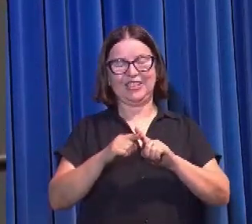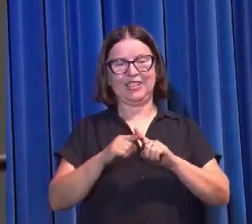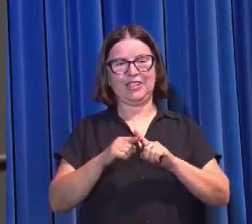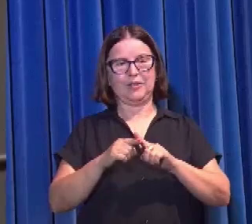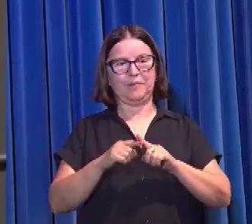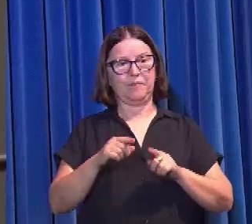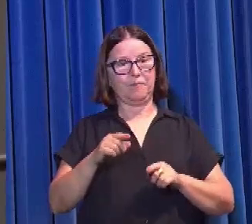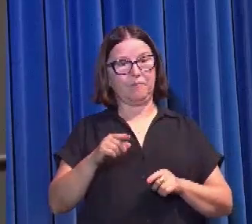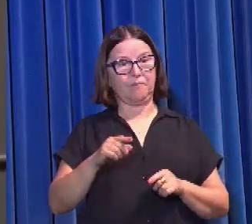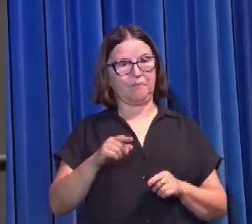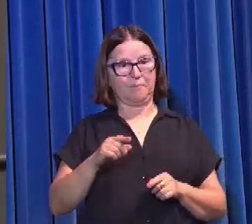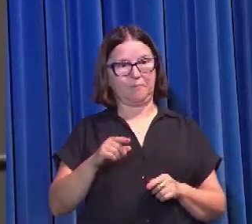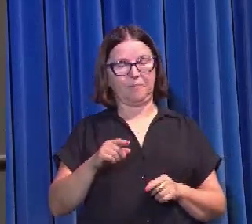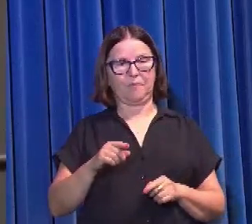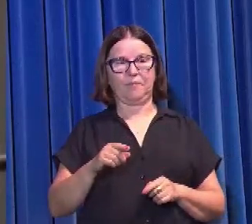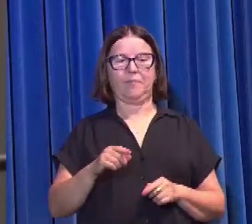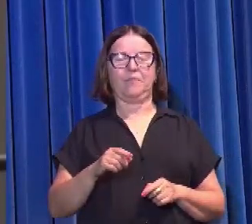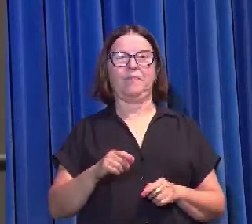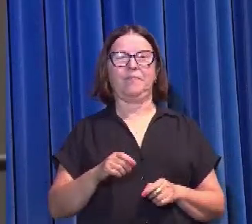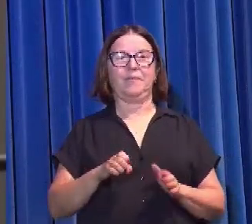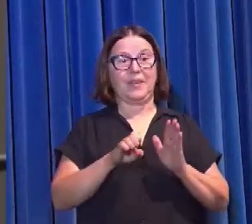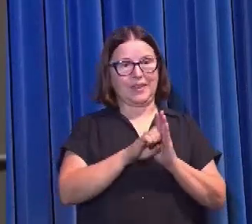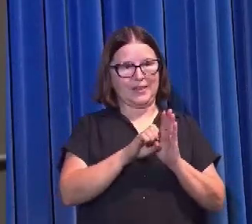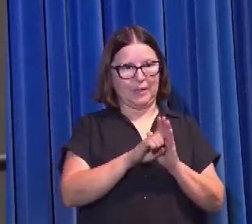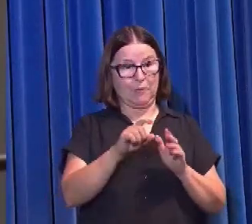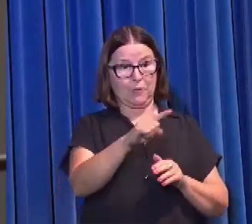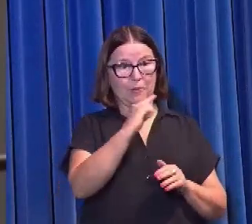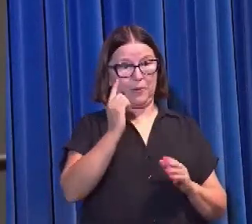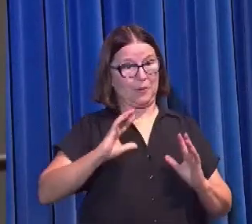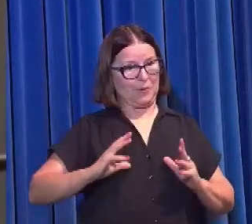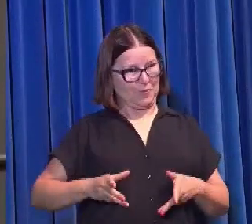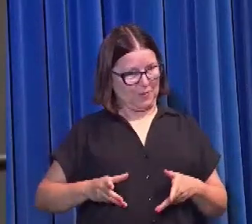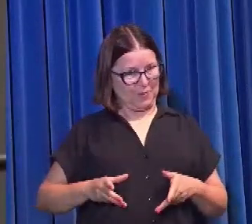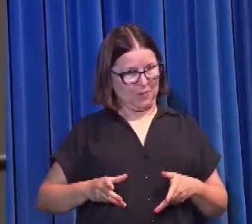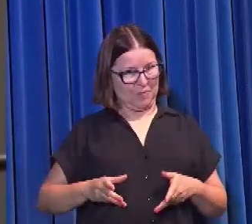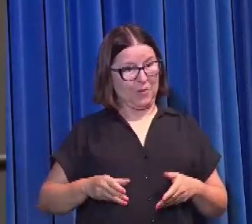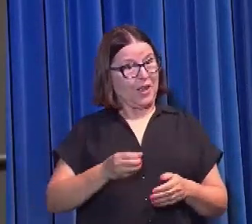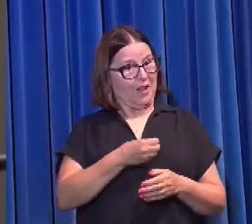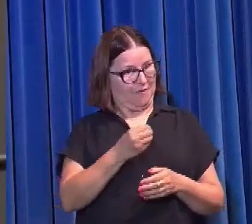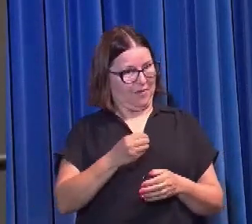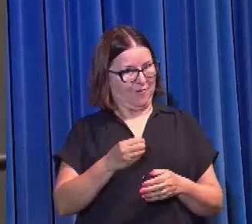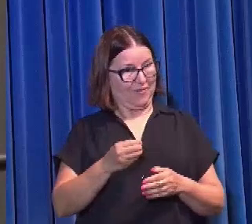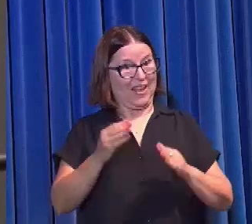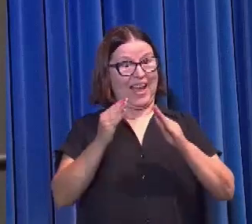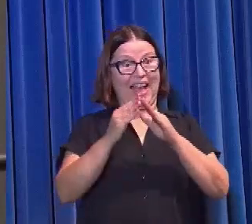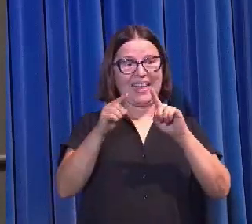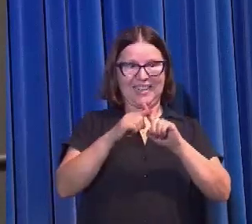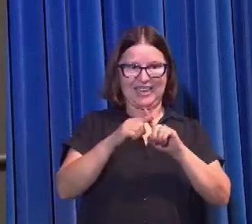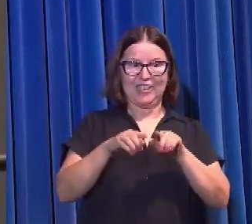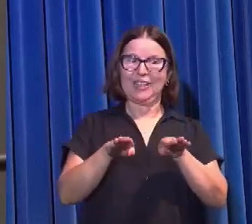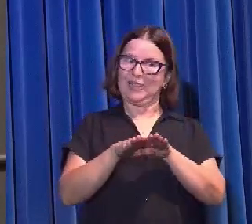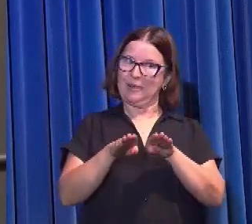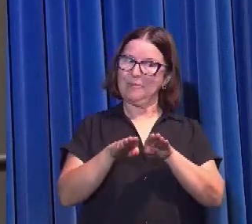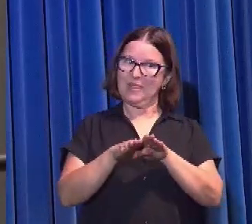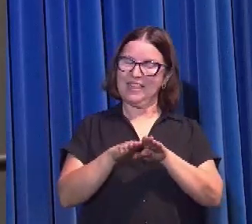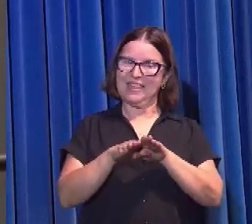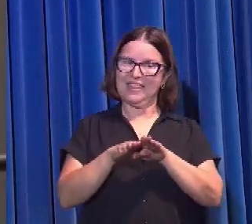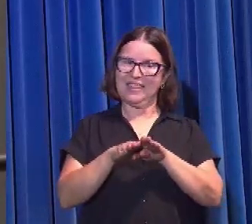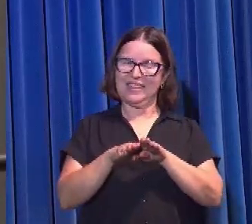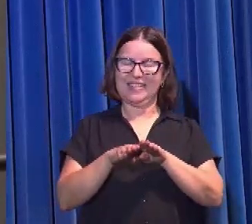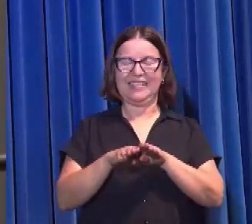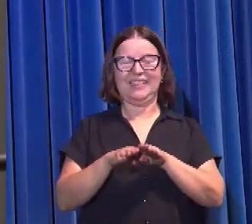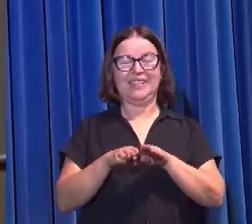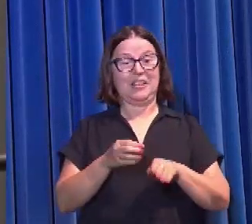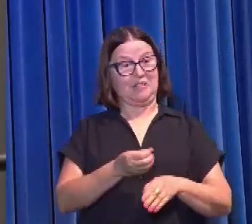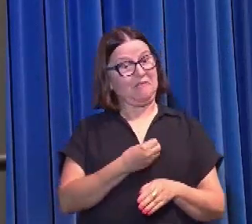corpo é um organismo vivo, com muitos membros, a igreja também é um organismo vivo. Nós vamos ver